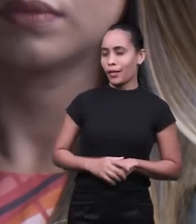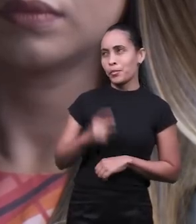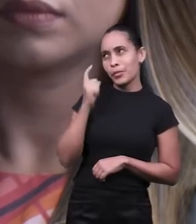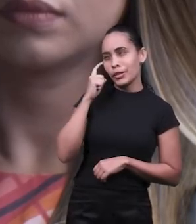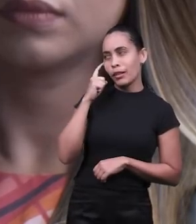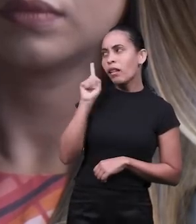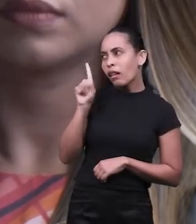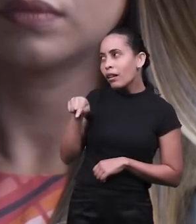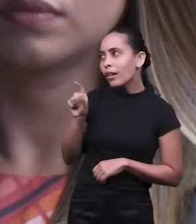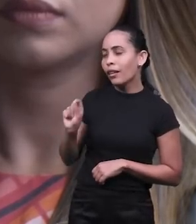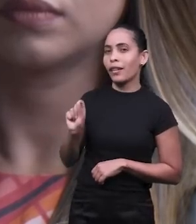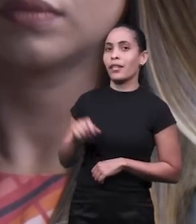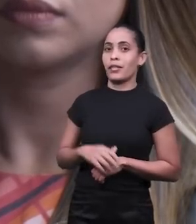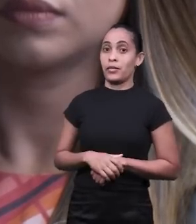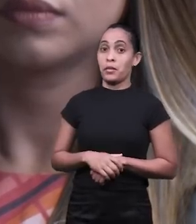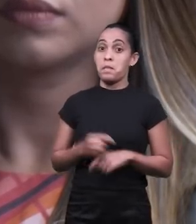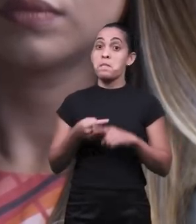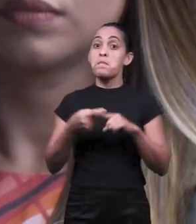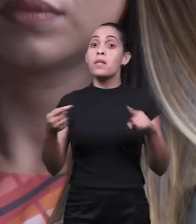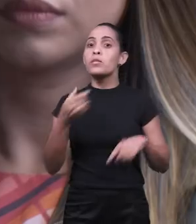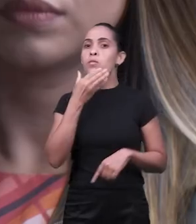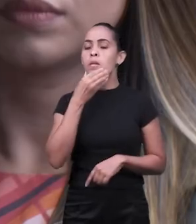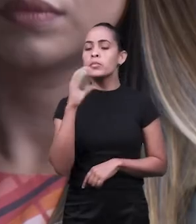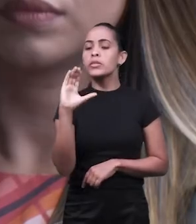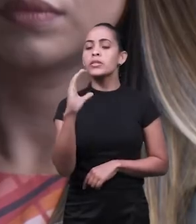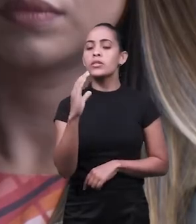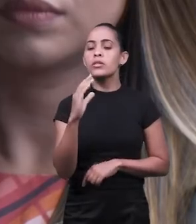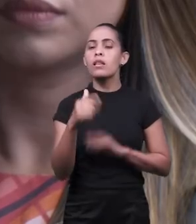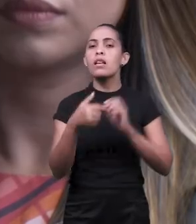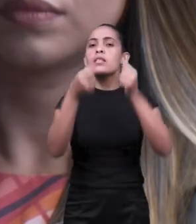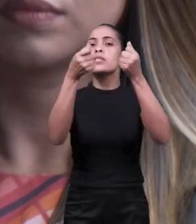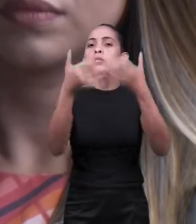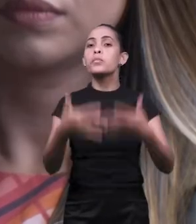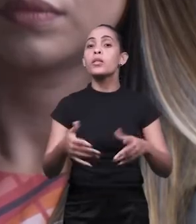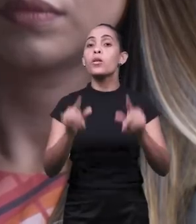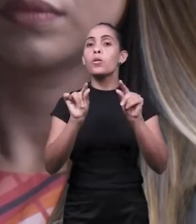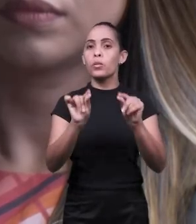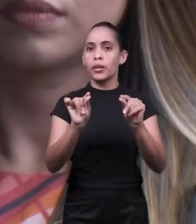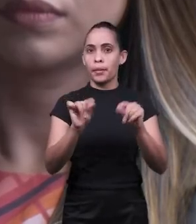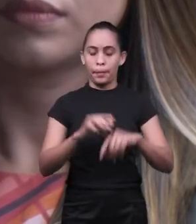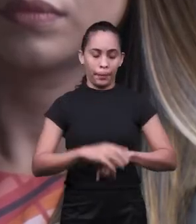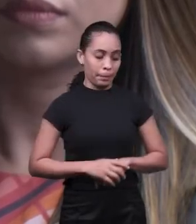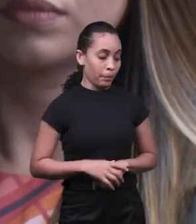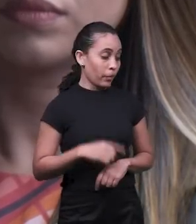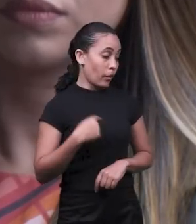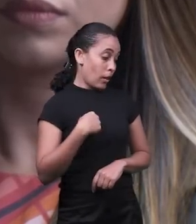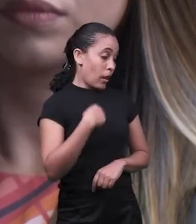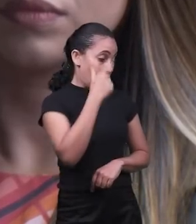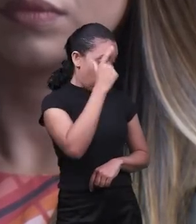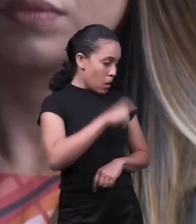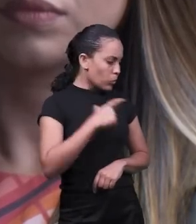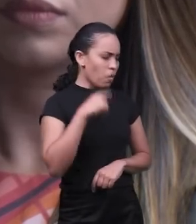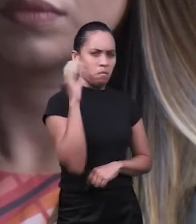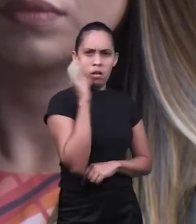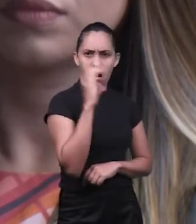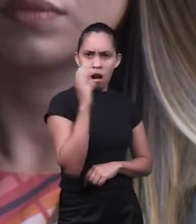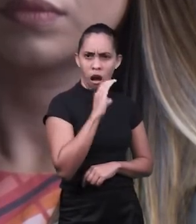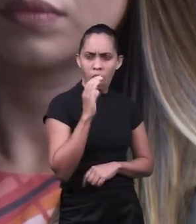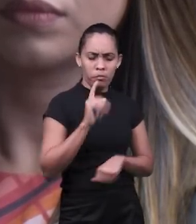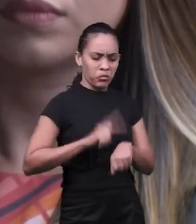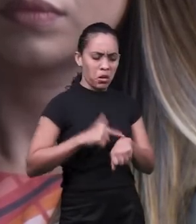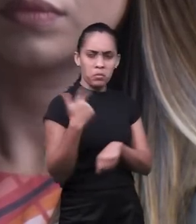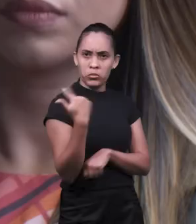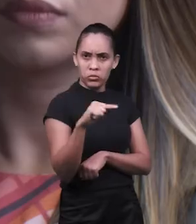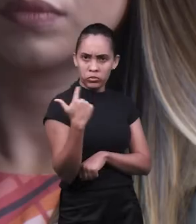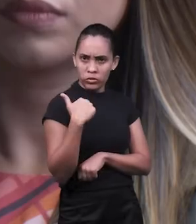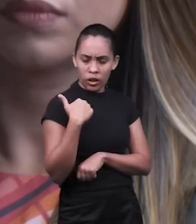mesmo? Mas o que esses cientistas dizem sobre a Bíblia? E aquele rapaz, ele falou assim, olha, eu estou um pouco com pressa,